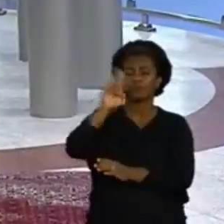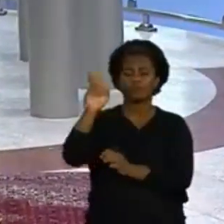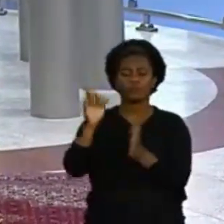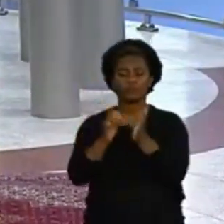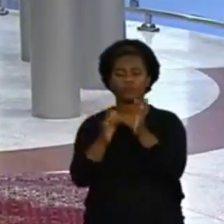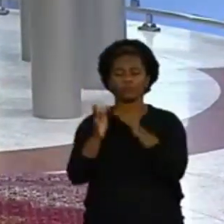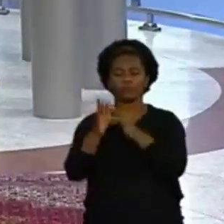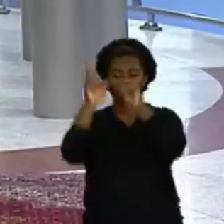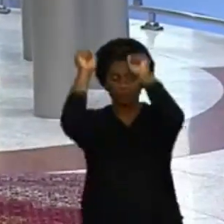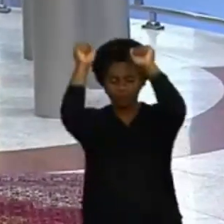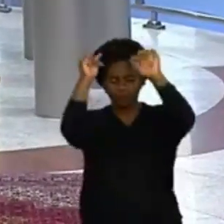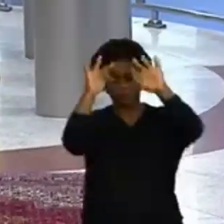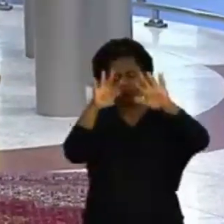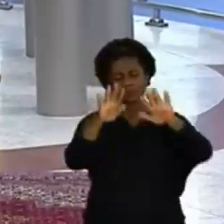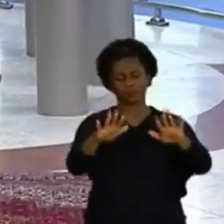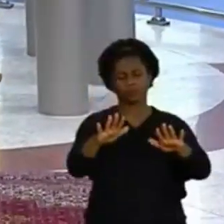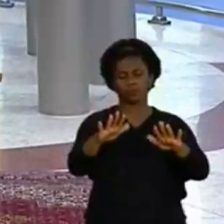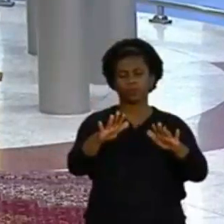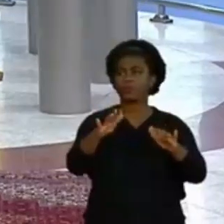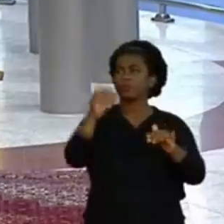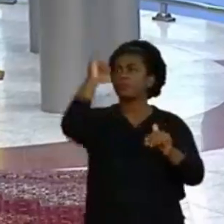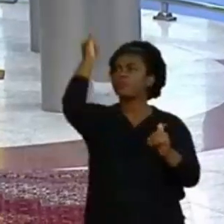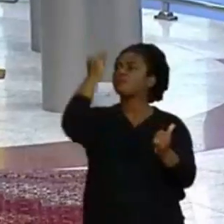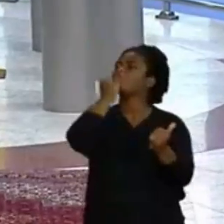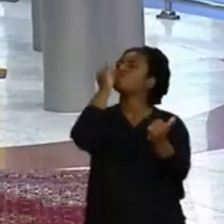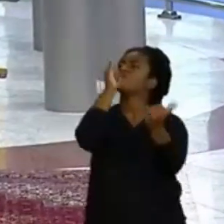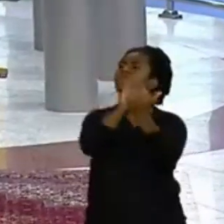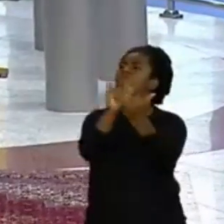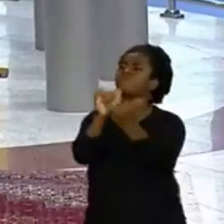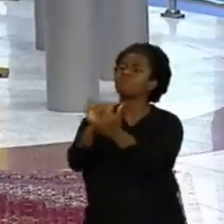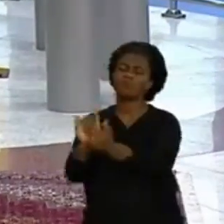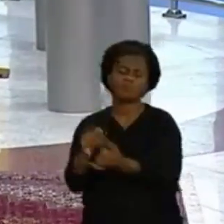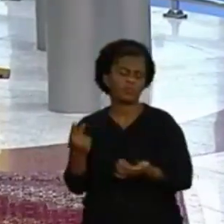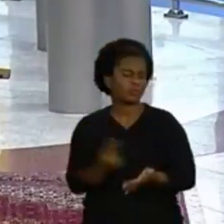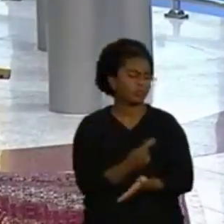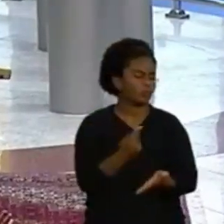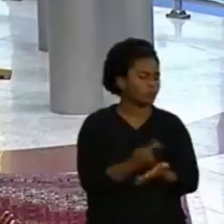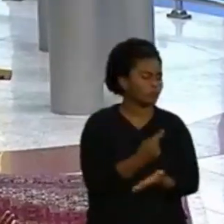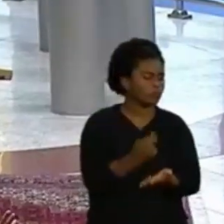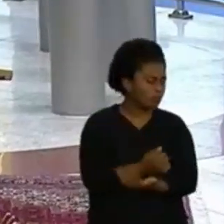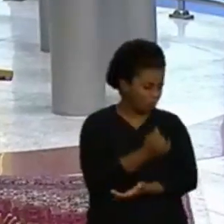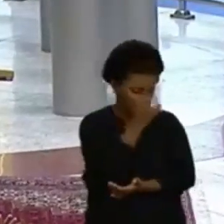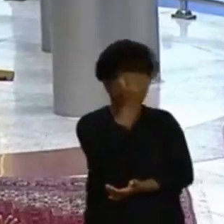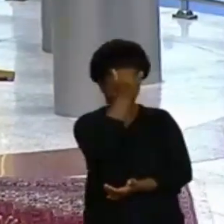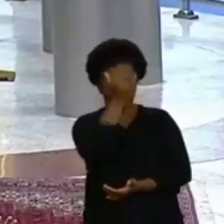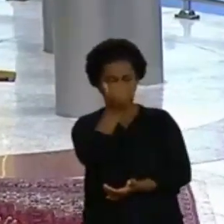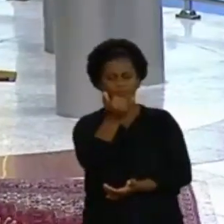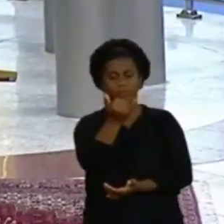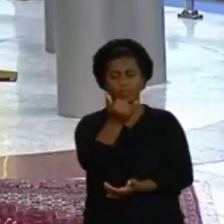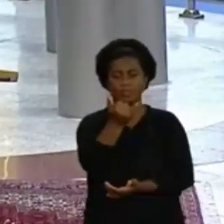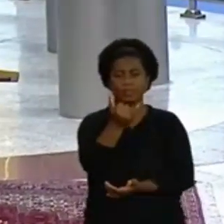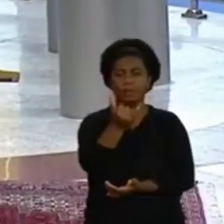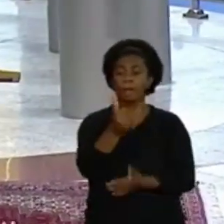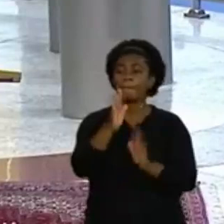abençoe, me perdoe dos meus erros, das minhas falhas, mas me